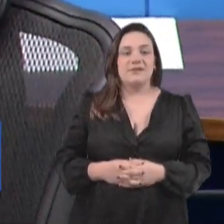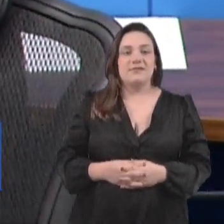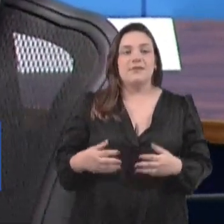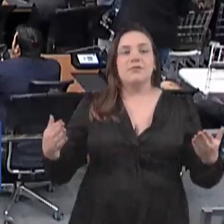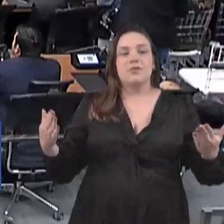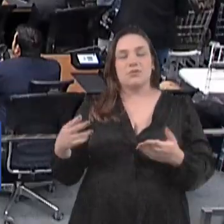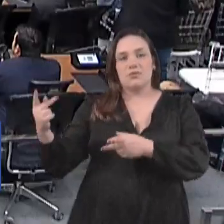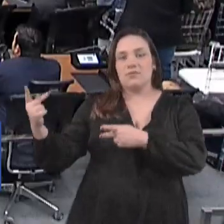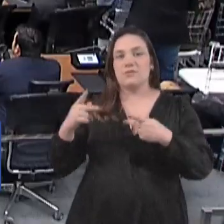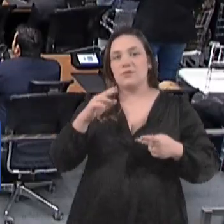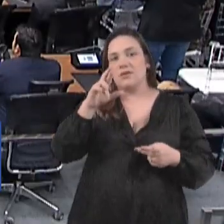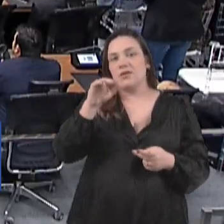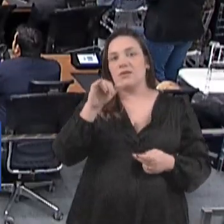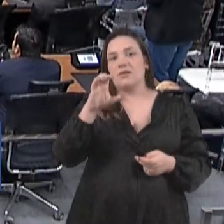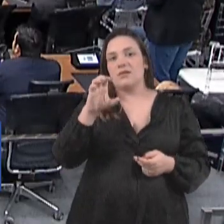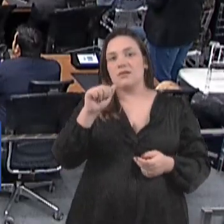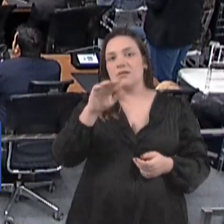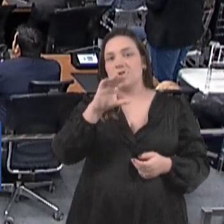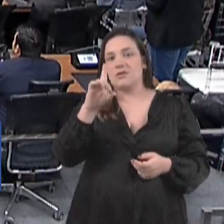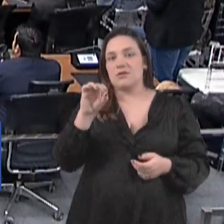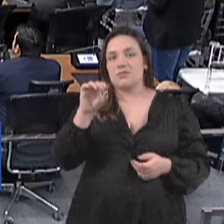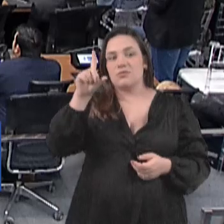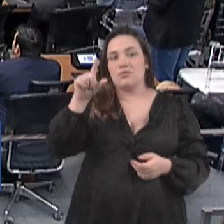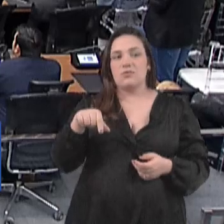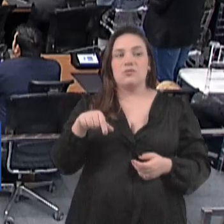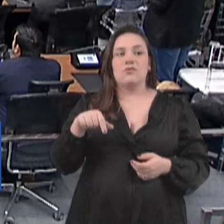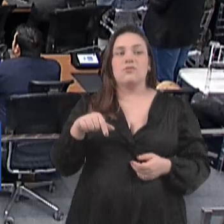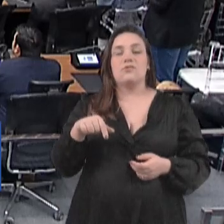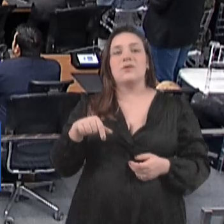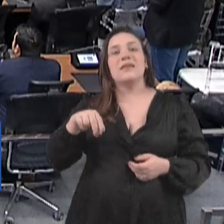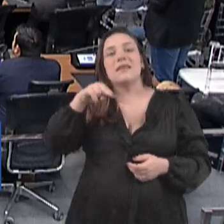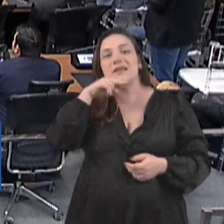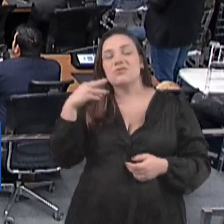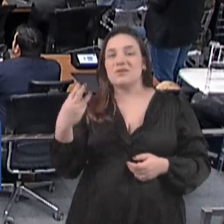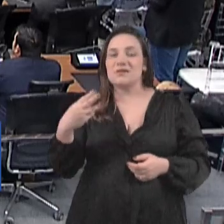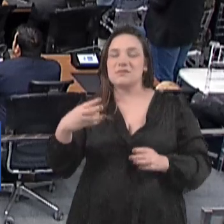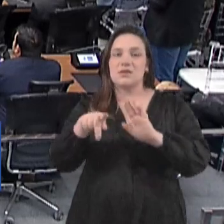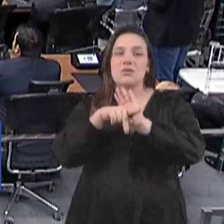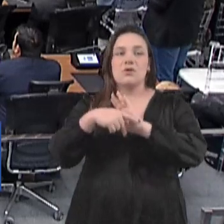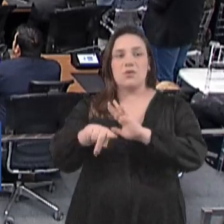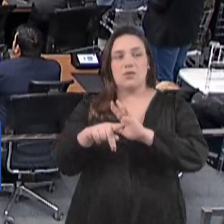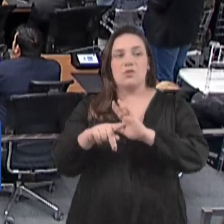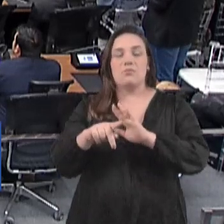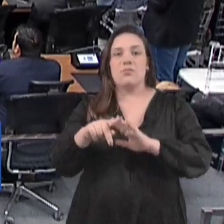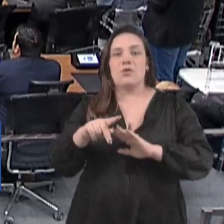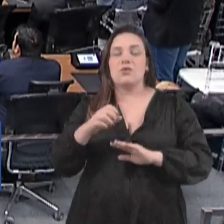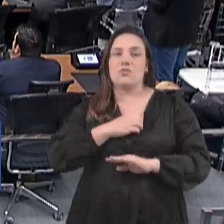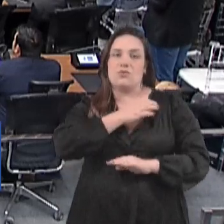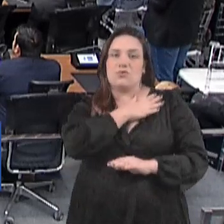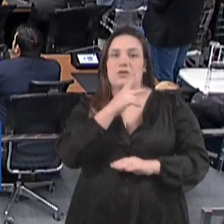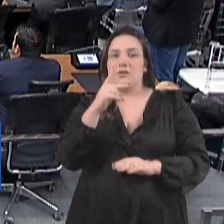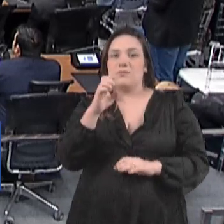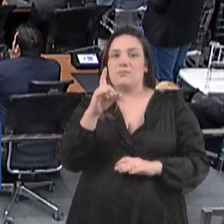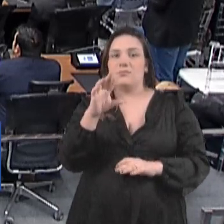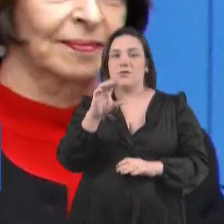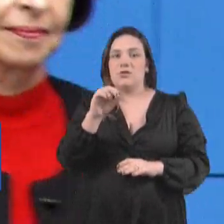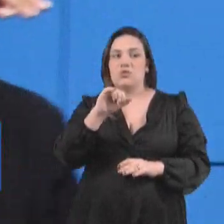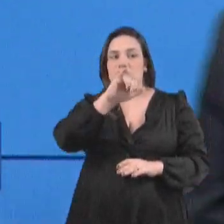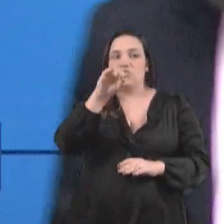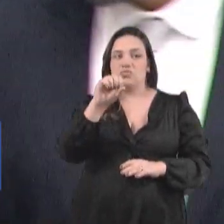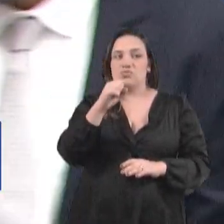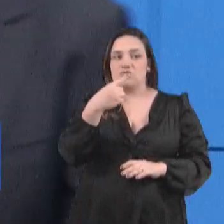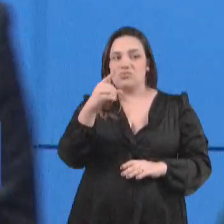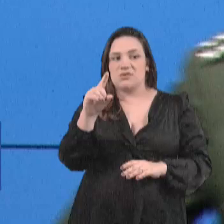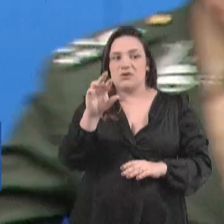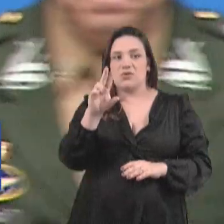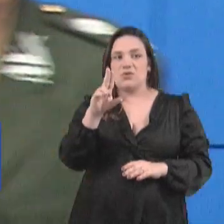Convidamos Ricardo Maria Figueiró Trineto, do coronel Pedro José Rufino e presidente do Instituto Cultural Pedro José Rufino, a Chama